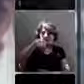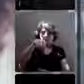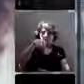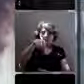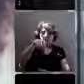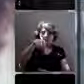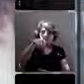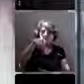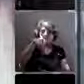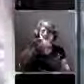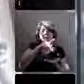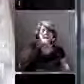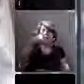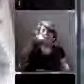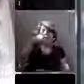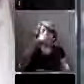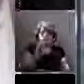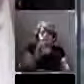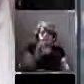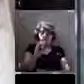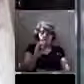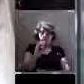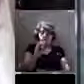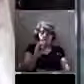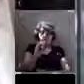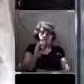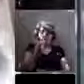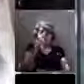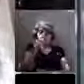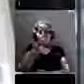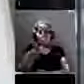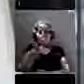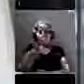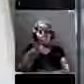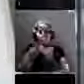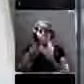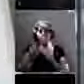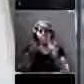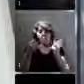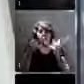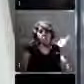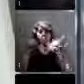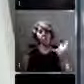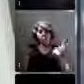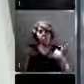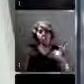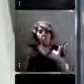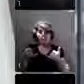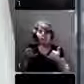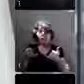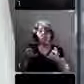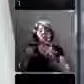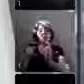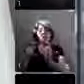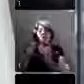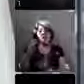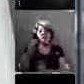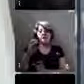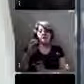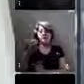Na 90, novamente na terceira linha, cuidado com a palavra com.